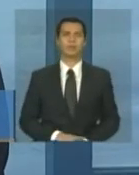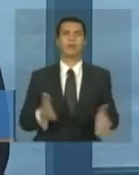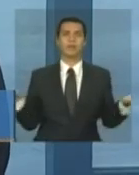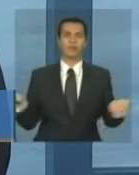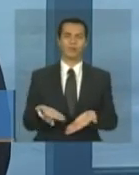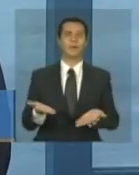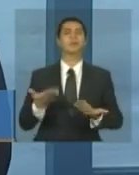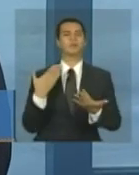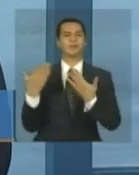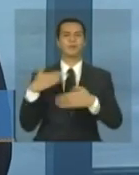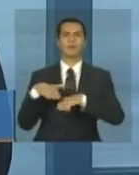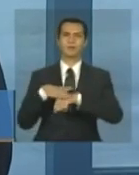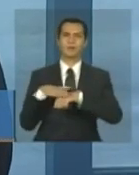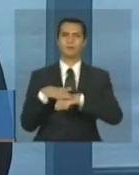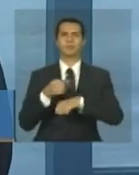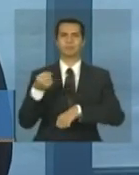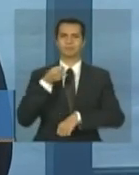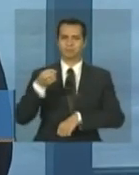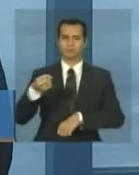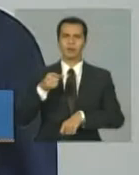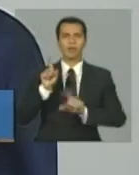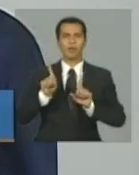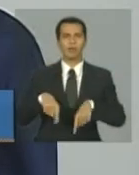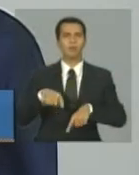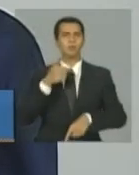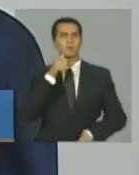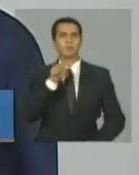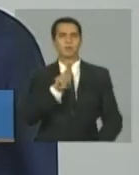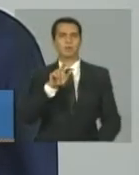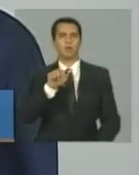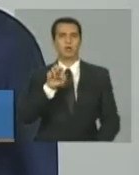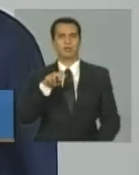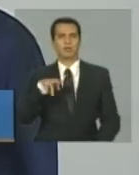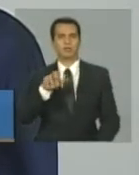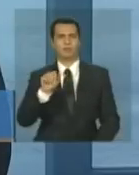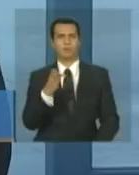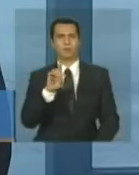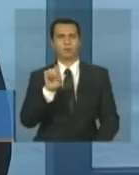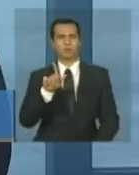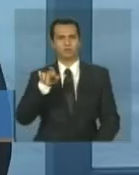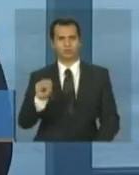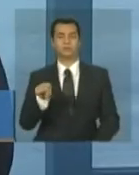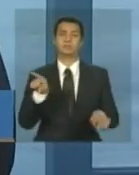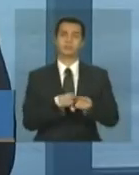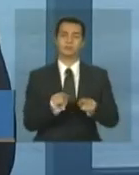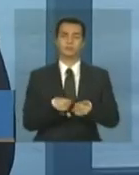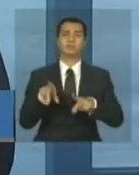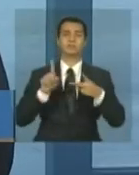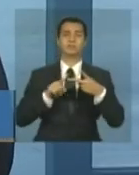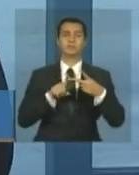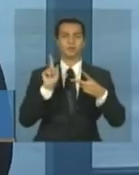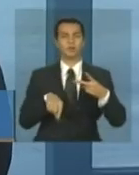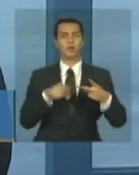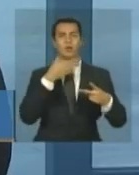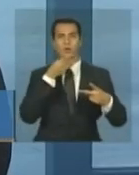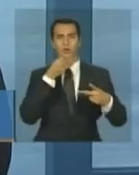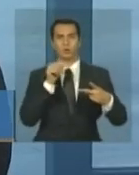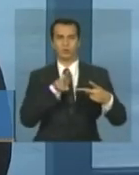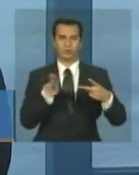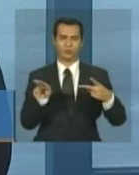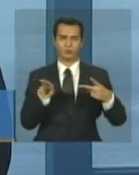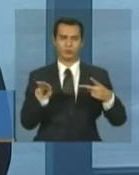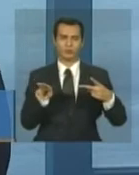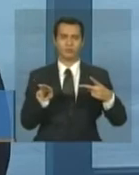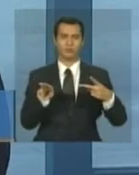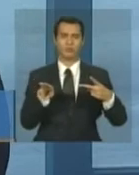de acompanhamento fiscalização do programa Bolsa Família Carolina Borges e também com coordenador-geral de execução orçamentária